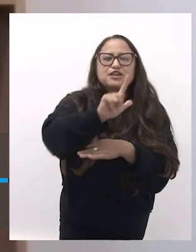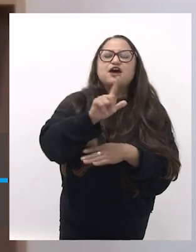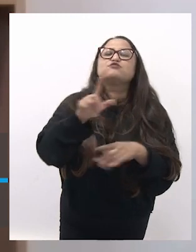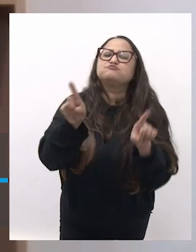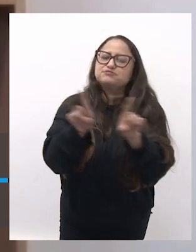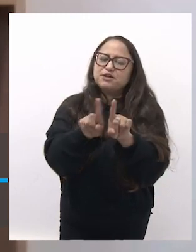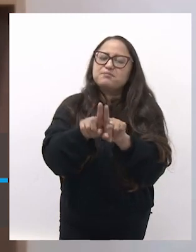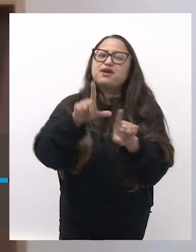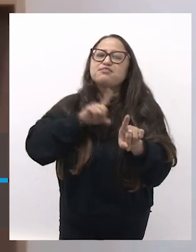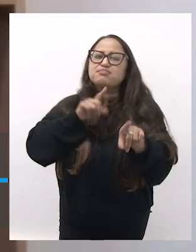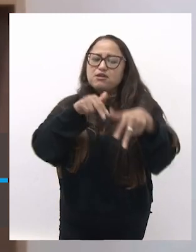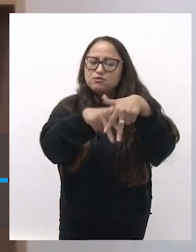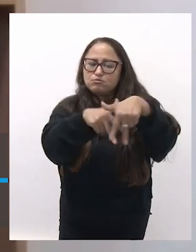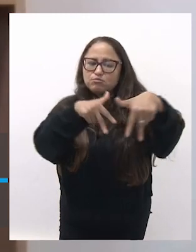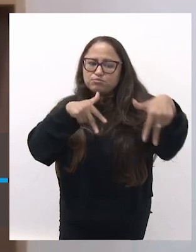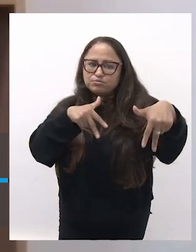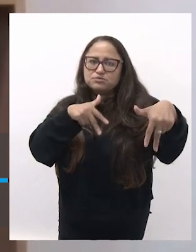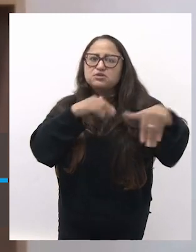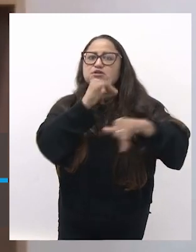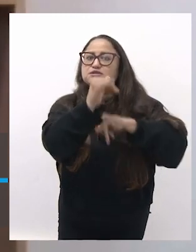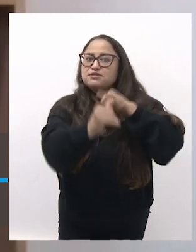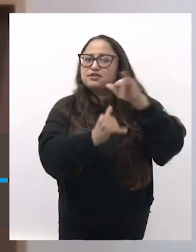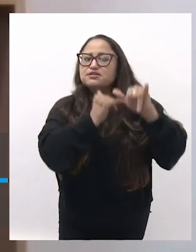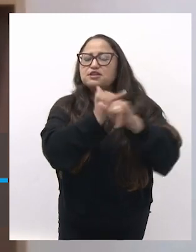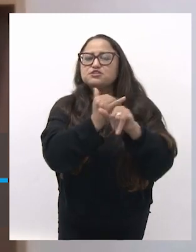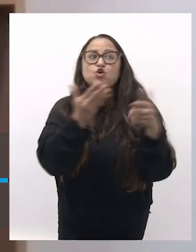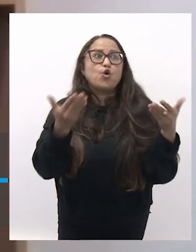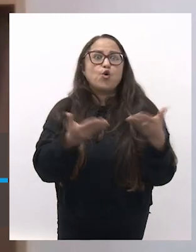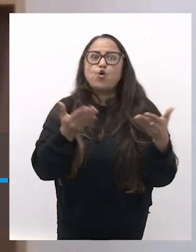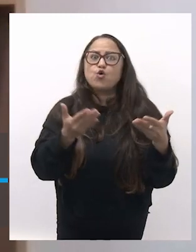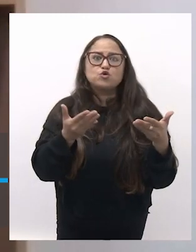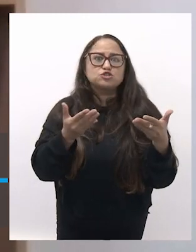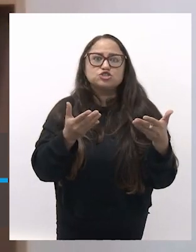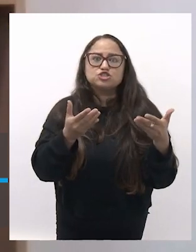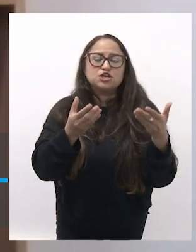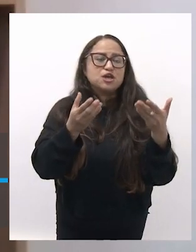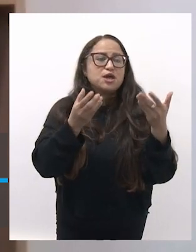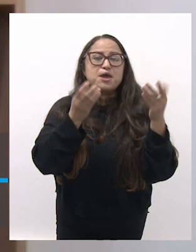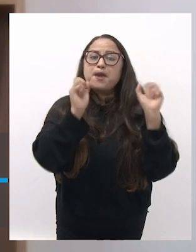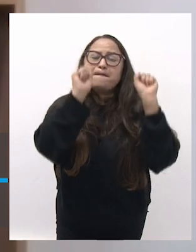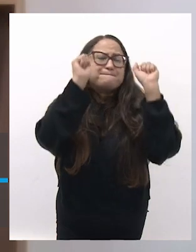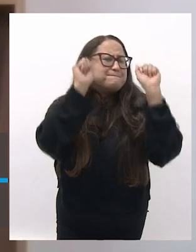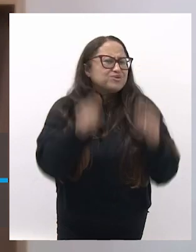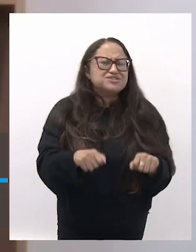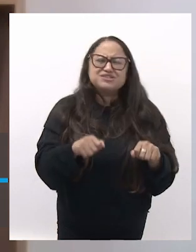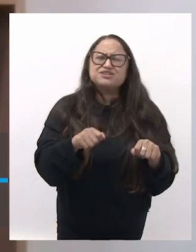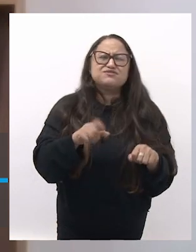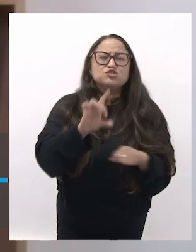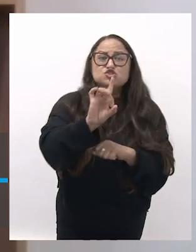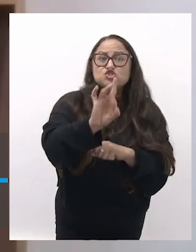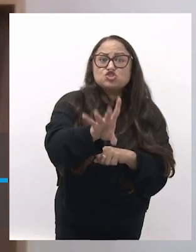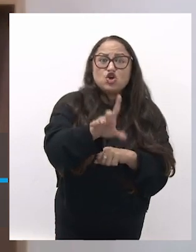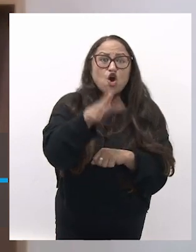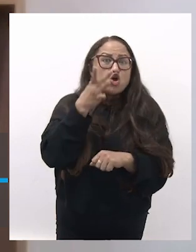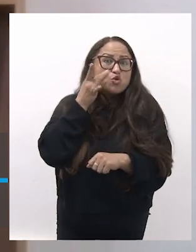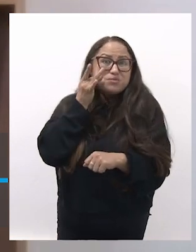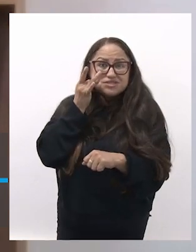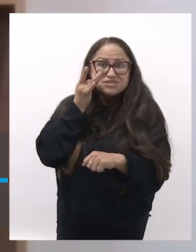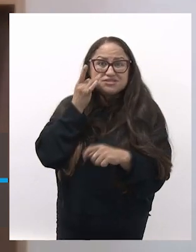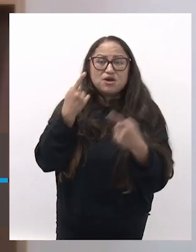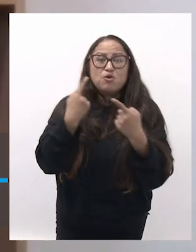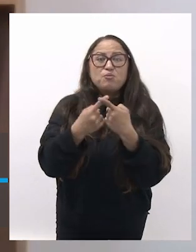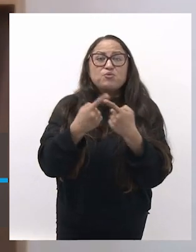online, né? Já porque hoje é impossível nós ficarmos apenas no presencial por conta da expansão